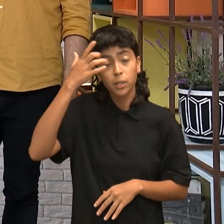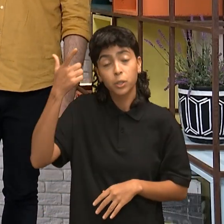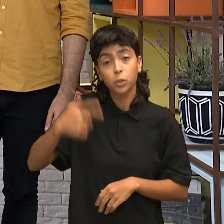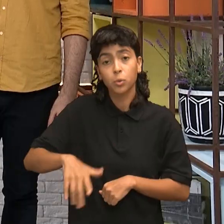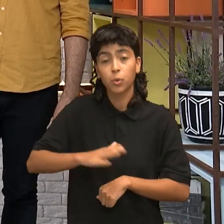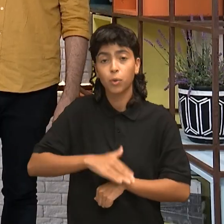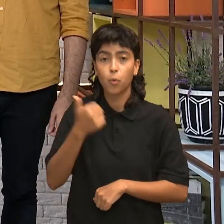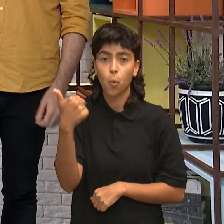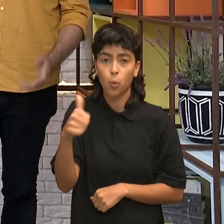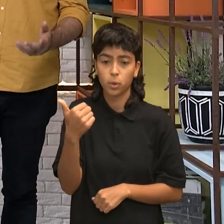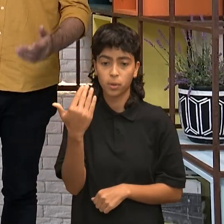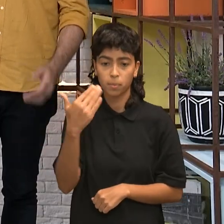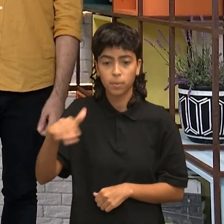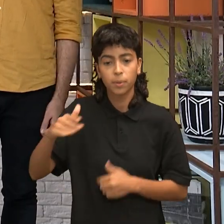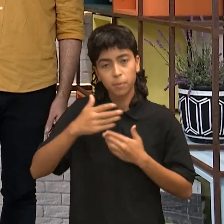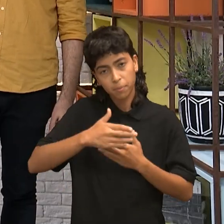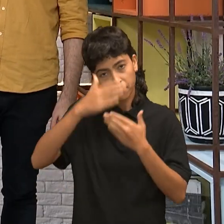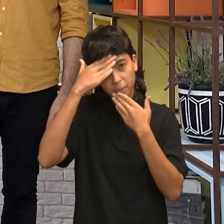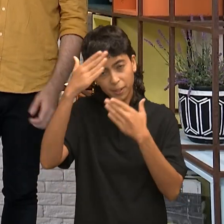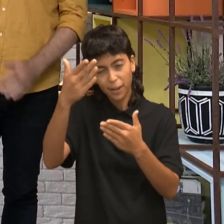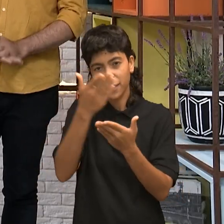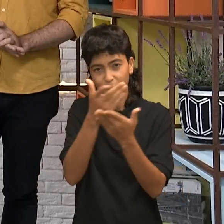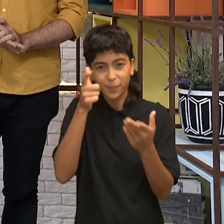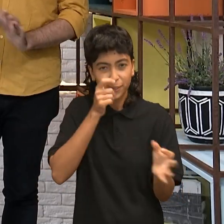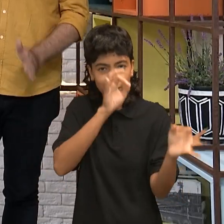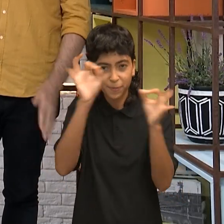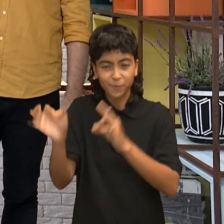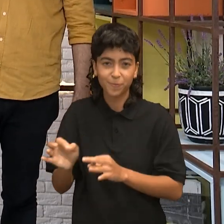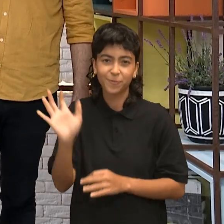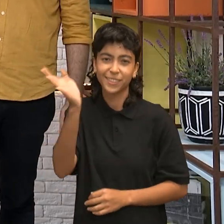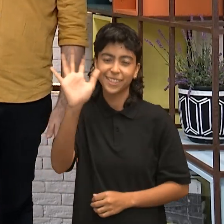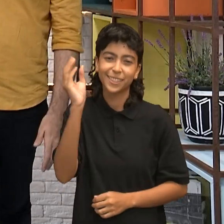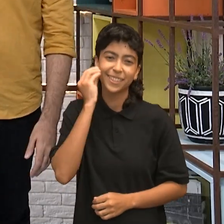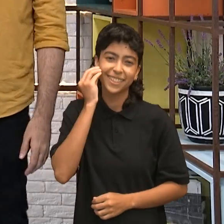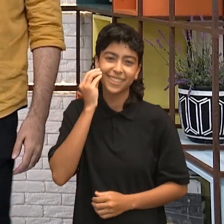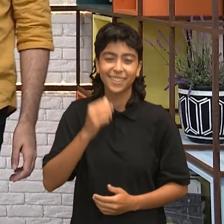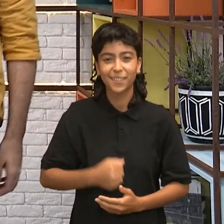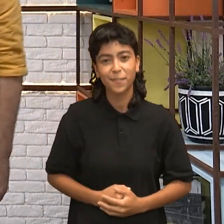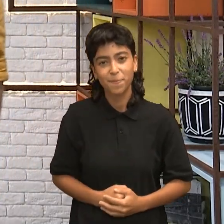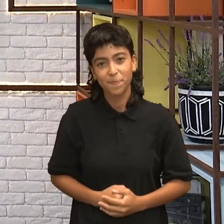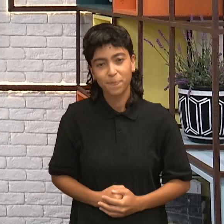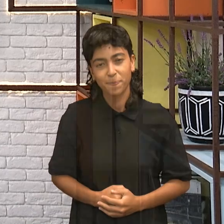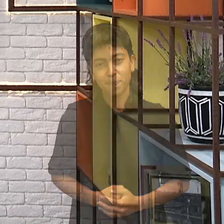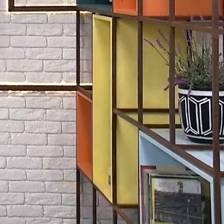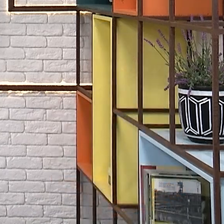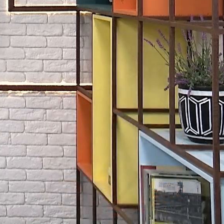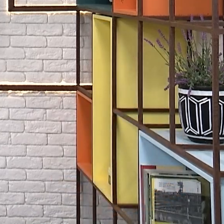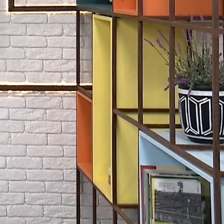11h30 da manhã. Muito obrigado pela sua companhia e até mais. Beijos, tchau!